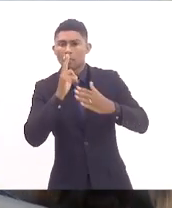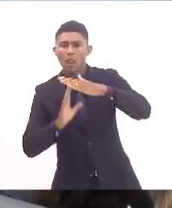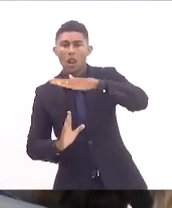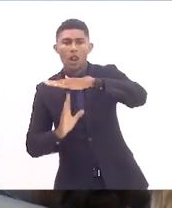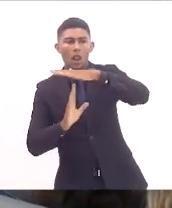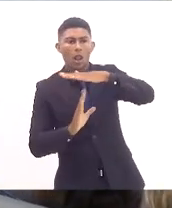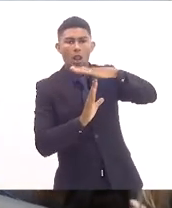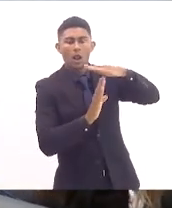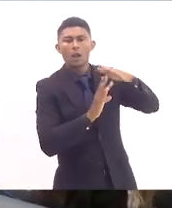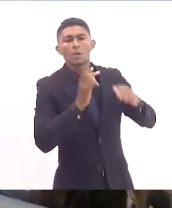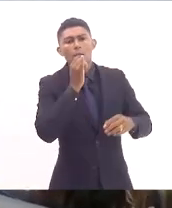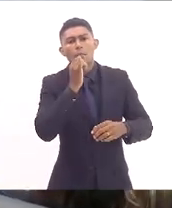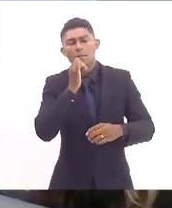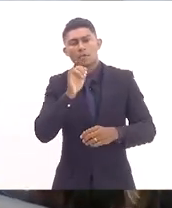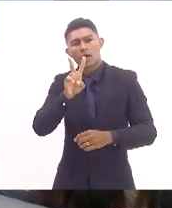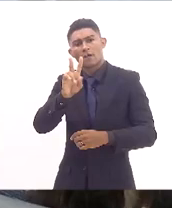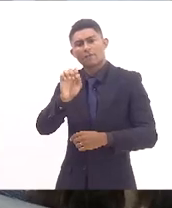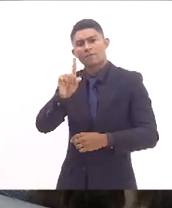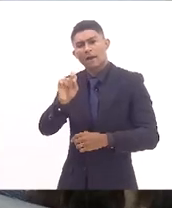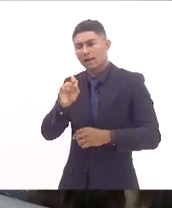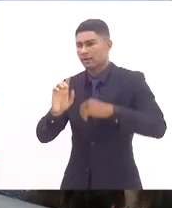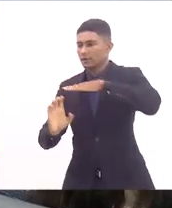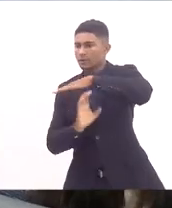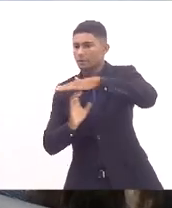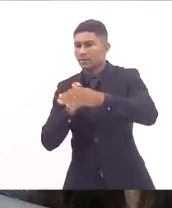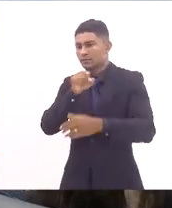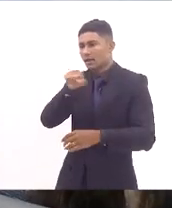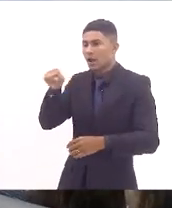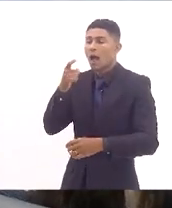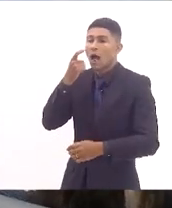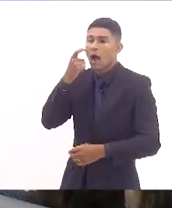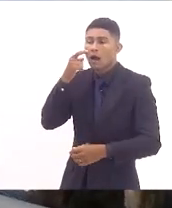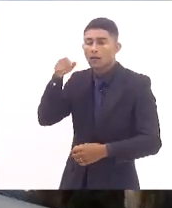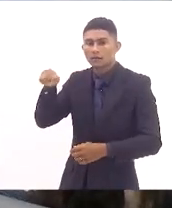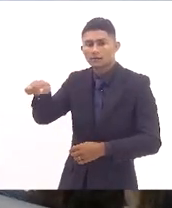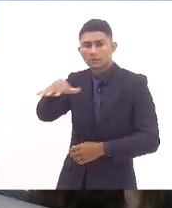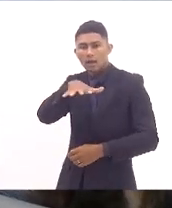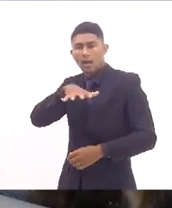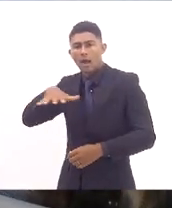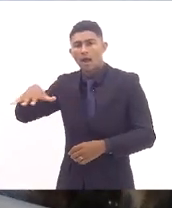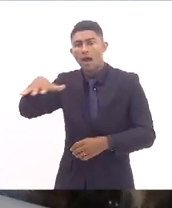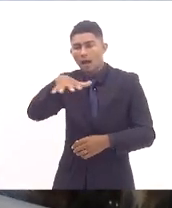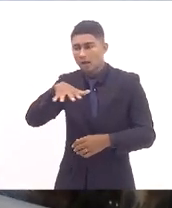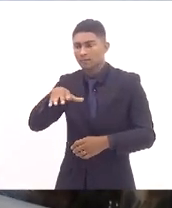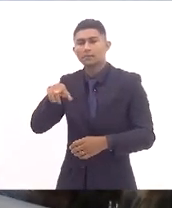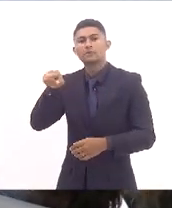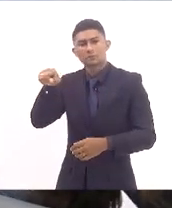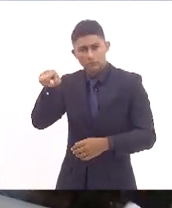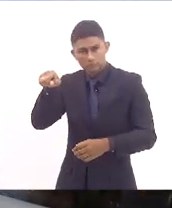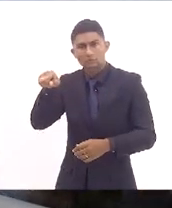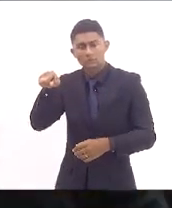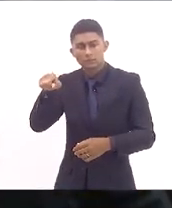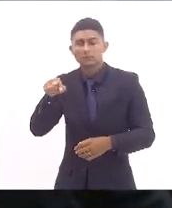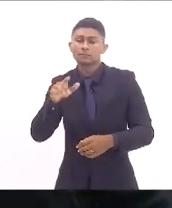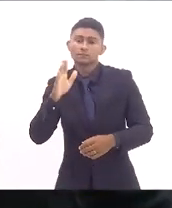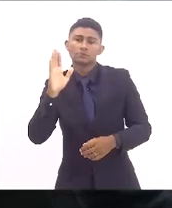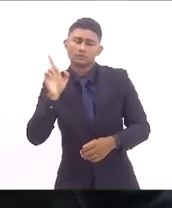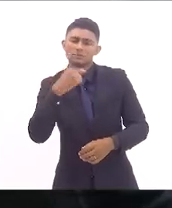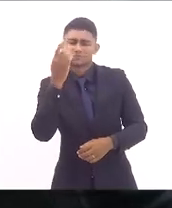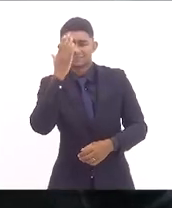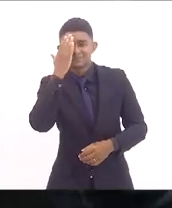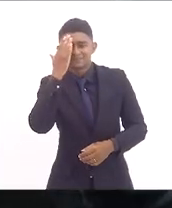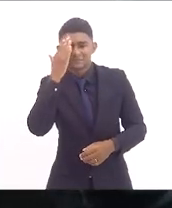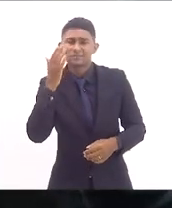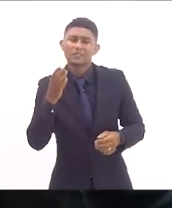vagas na empresa privada garantidas pela determinada é um determinado problema claro que a gente é